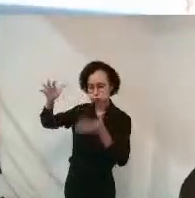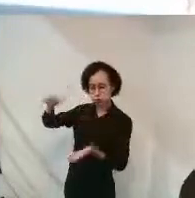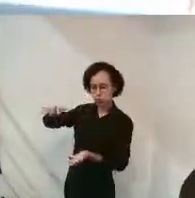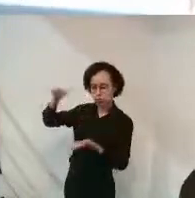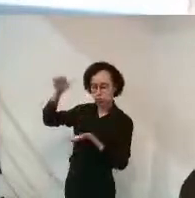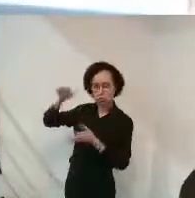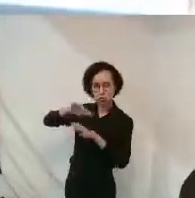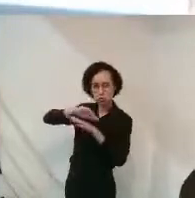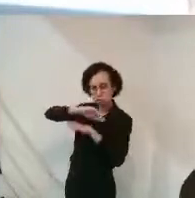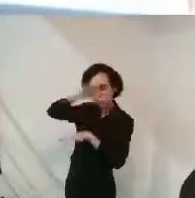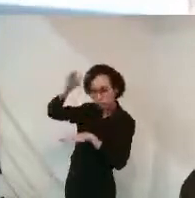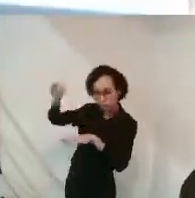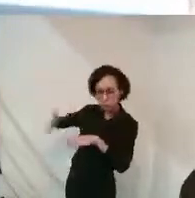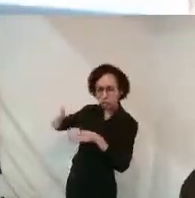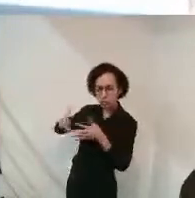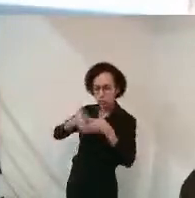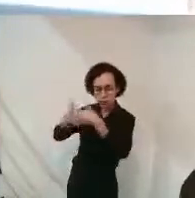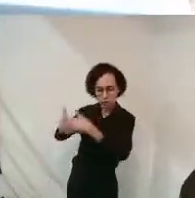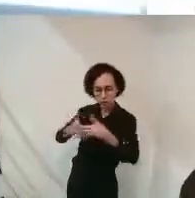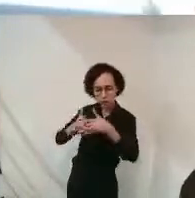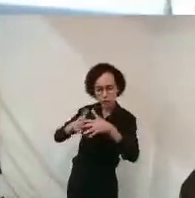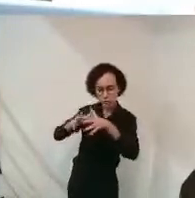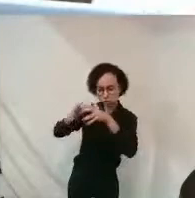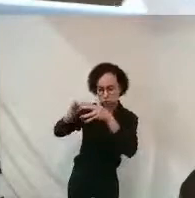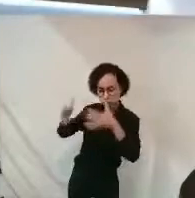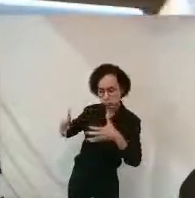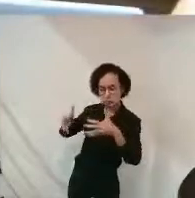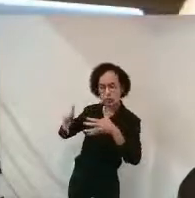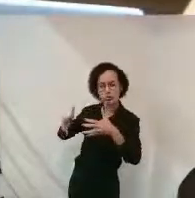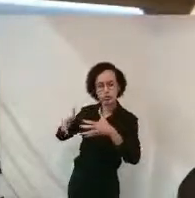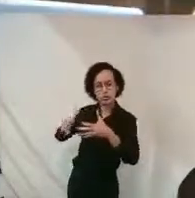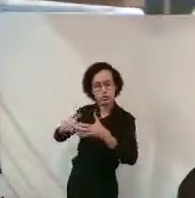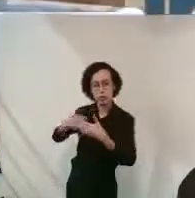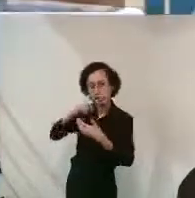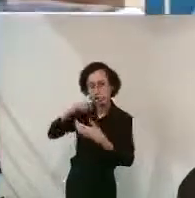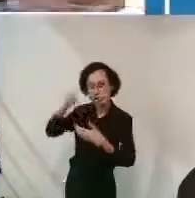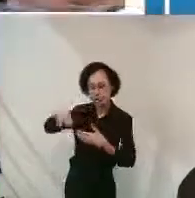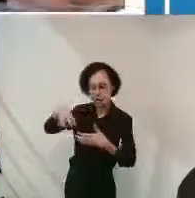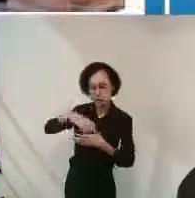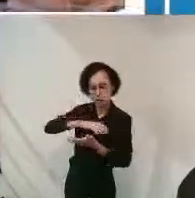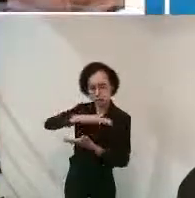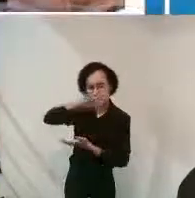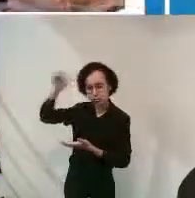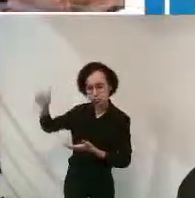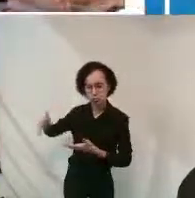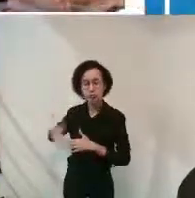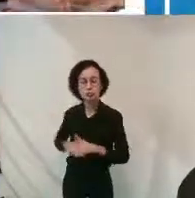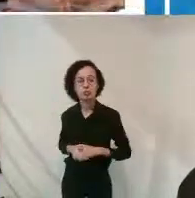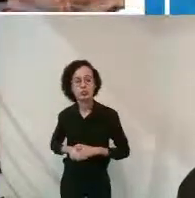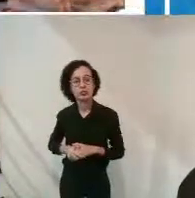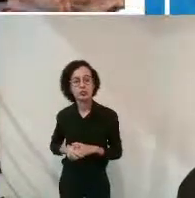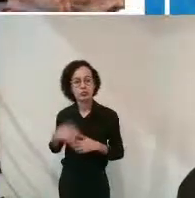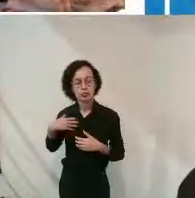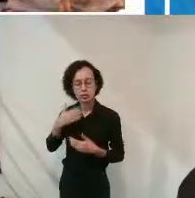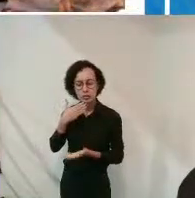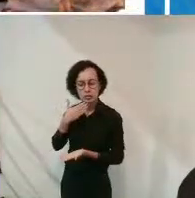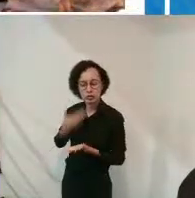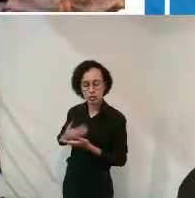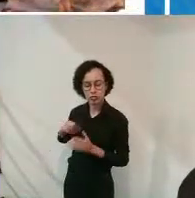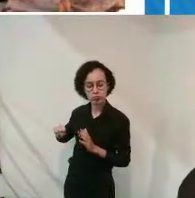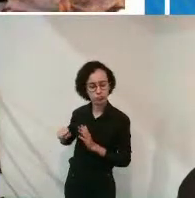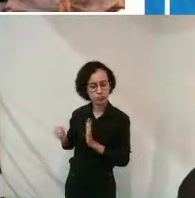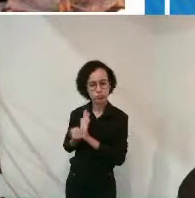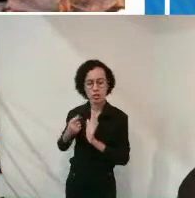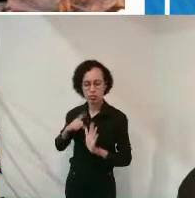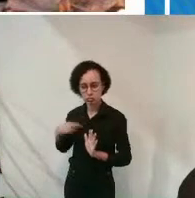caminhão abrindo com pessoas embaixo ali. Essa é uma cena chocante, né, que a gente tem, que nos